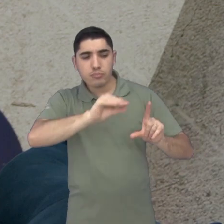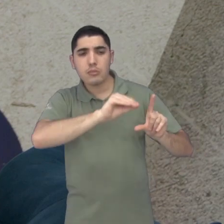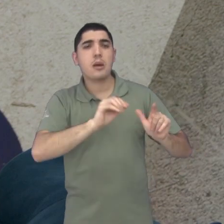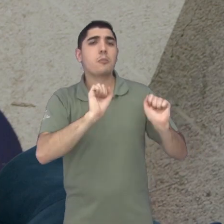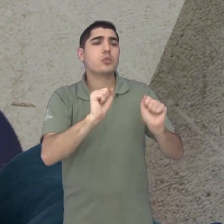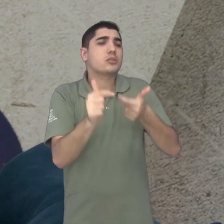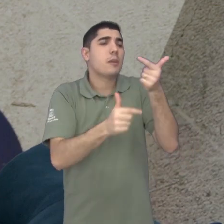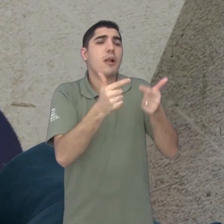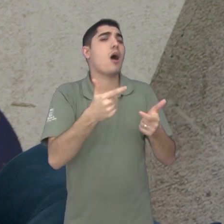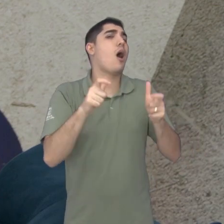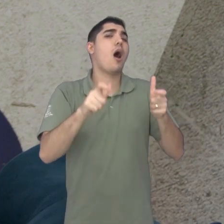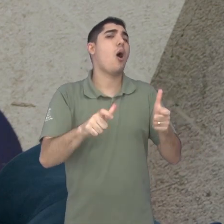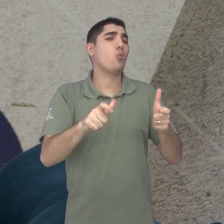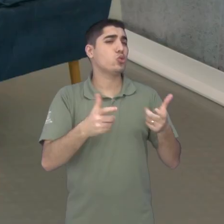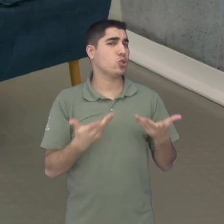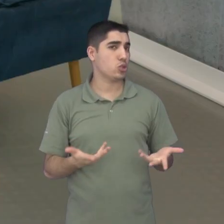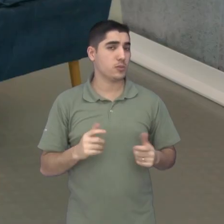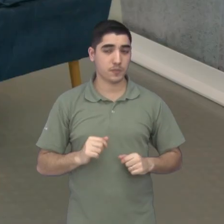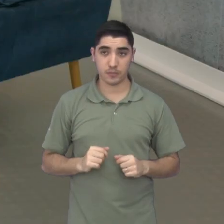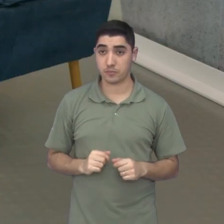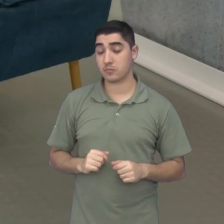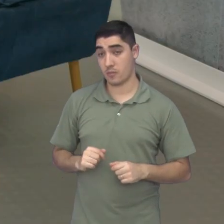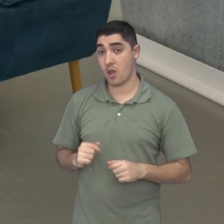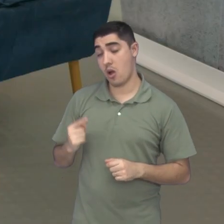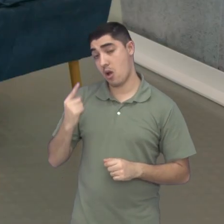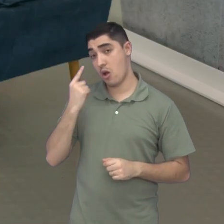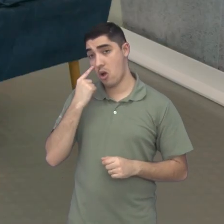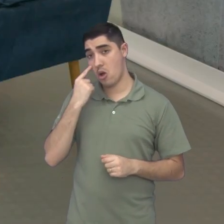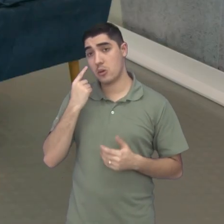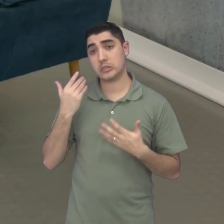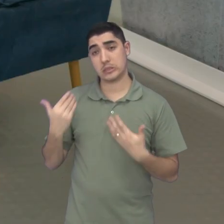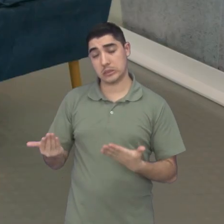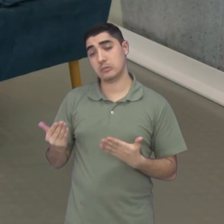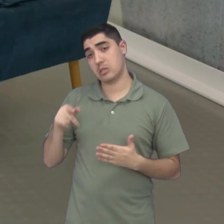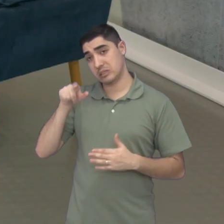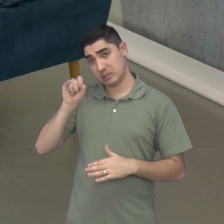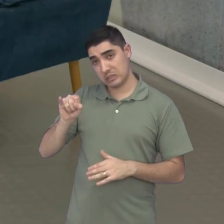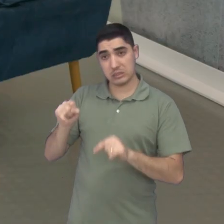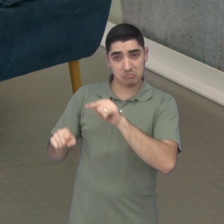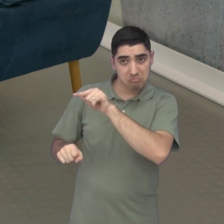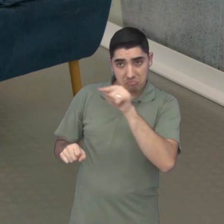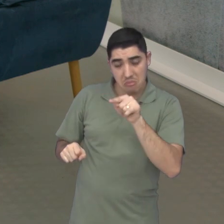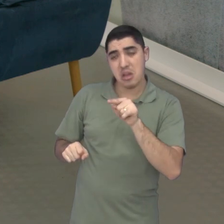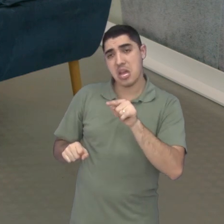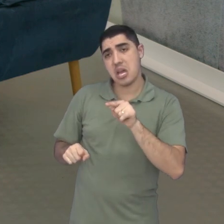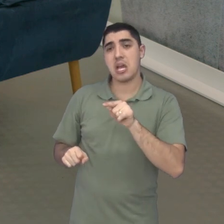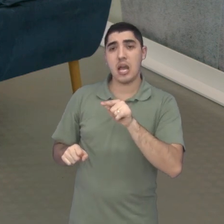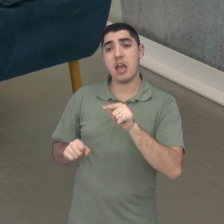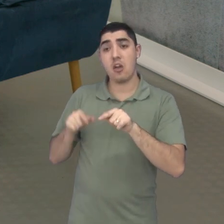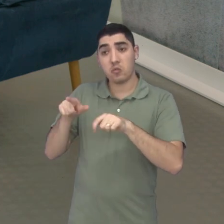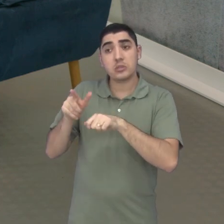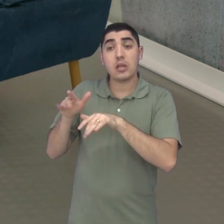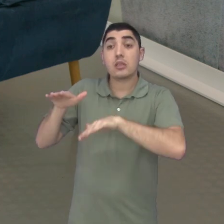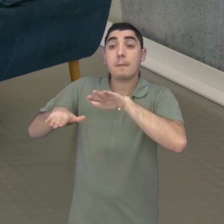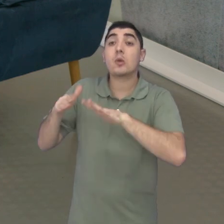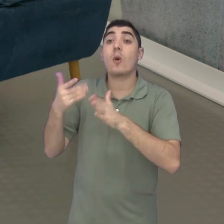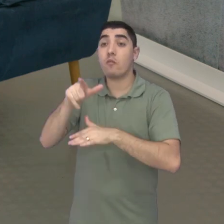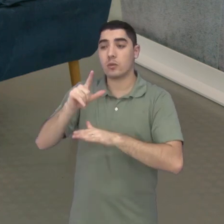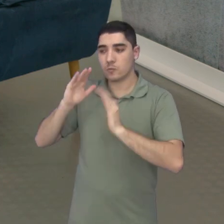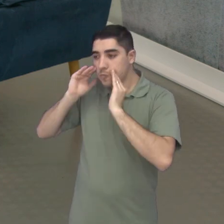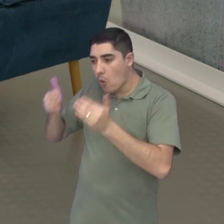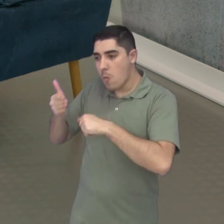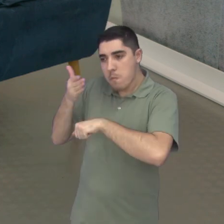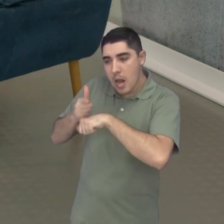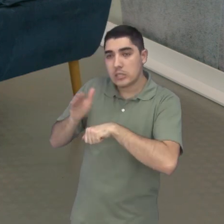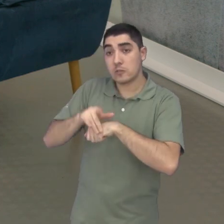mais? Contanto que você tenha, assim, que você pratique, que você vá sempre atrás